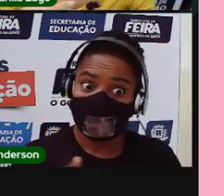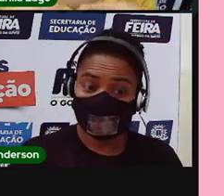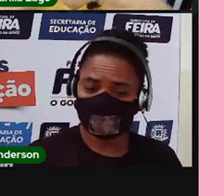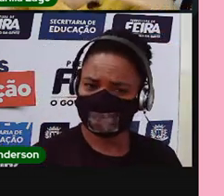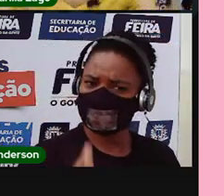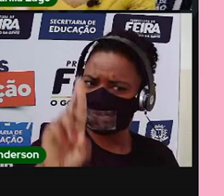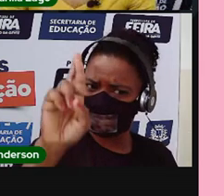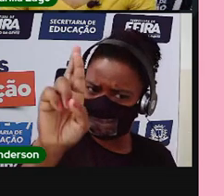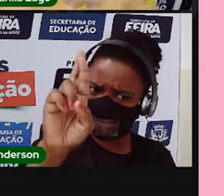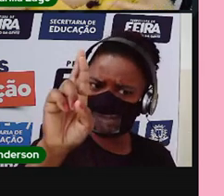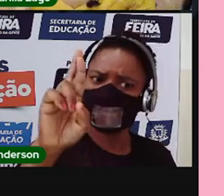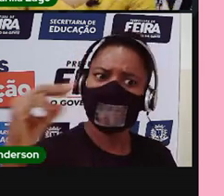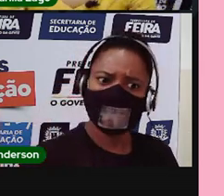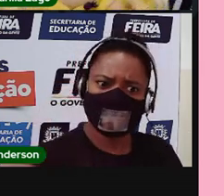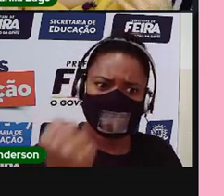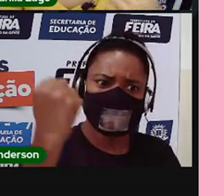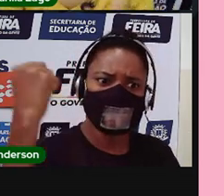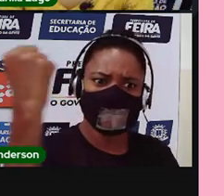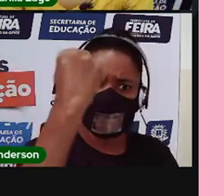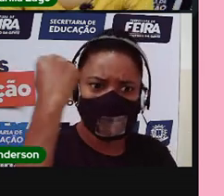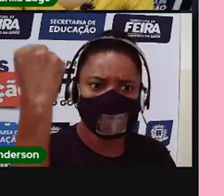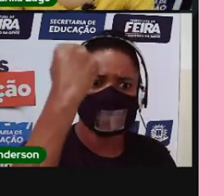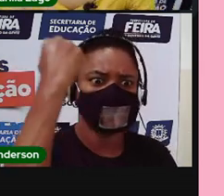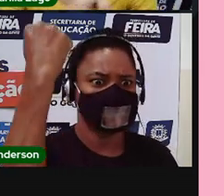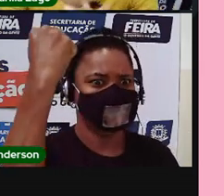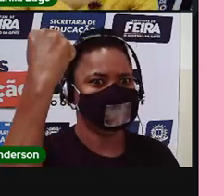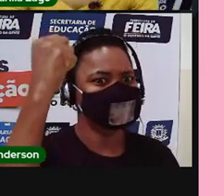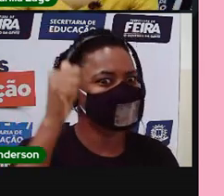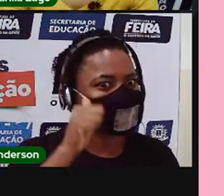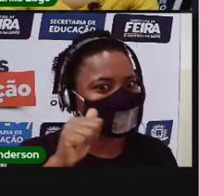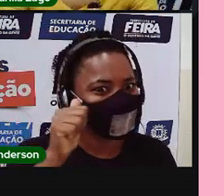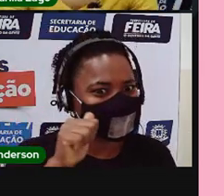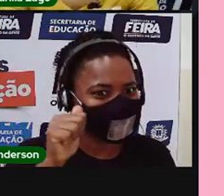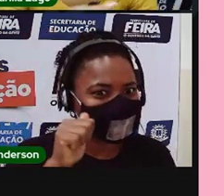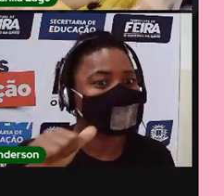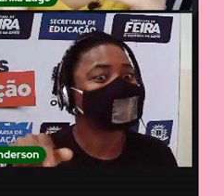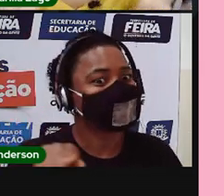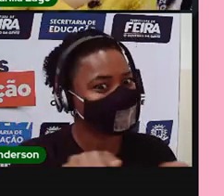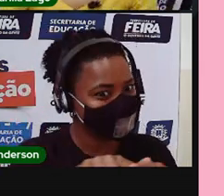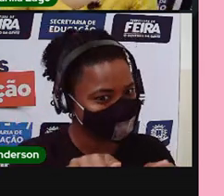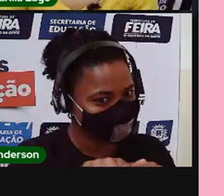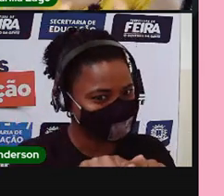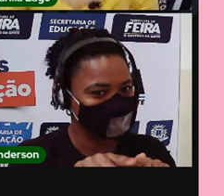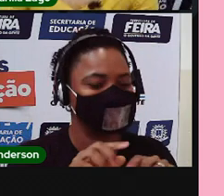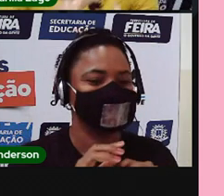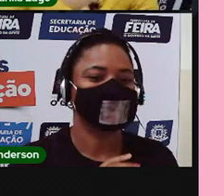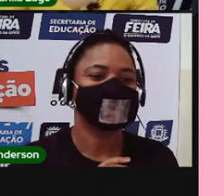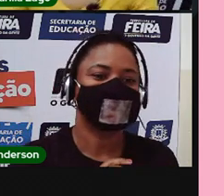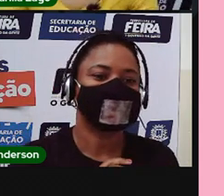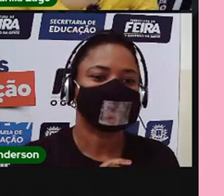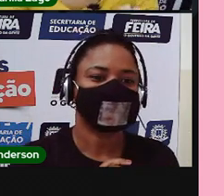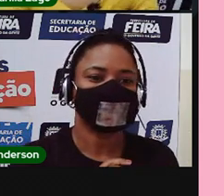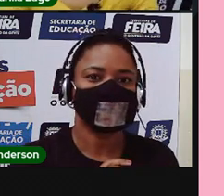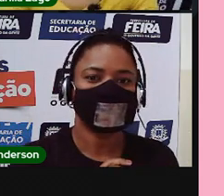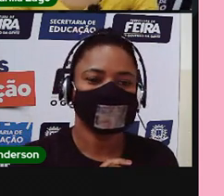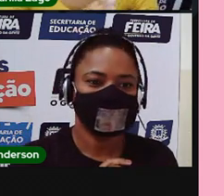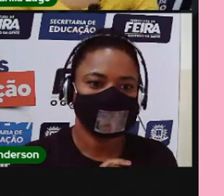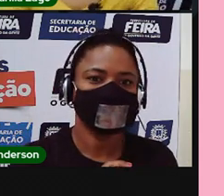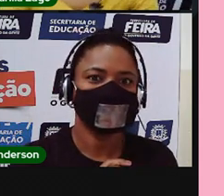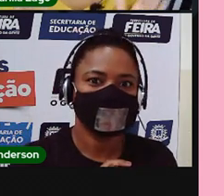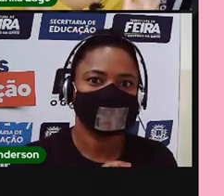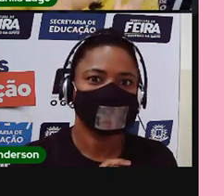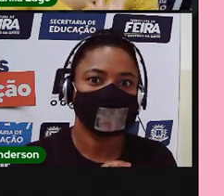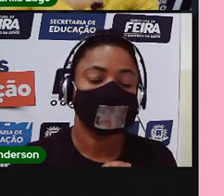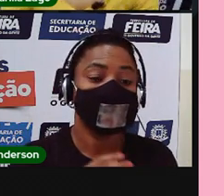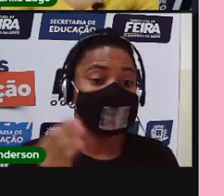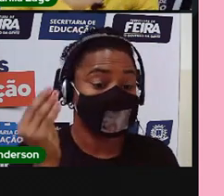ideia do empoderamento feminino. Então, trazer o significado do protagonismo